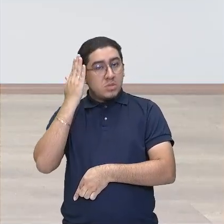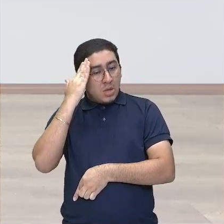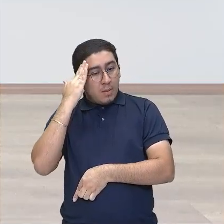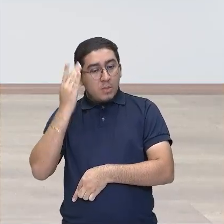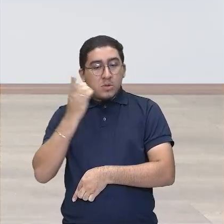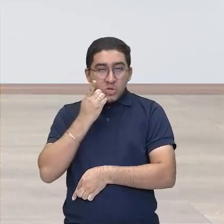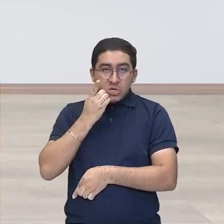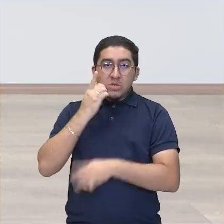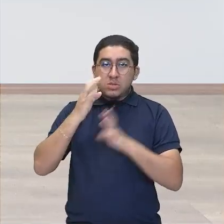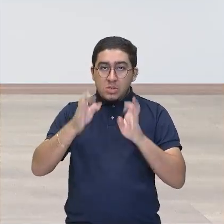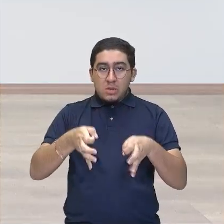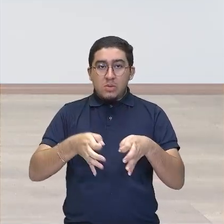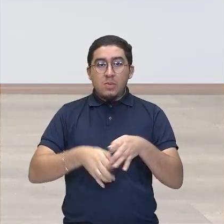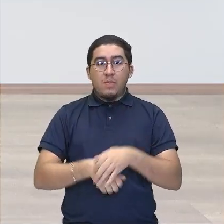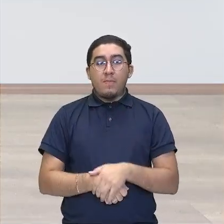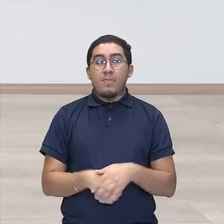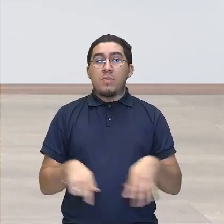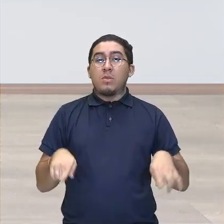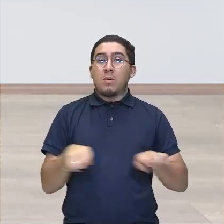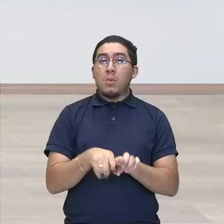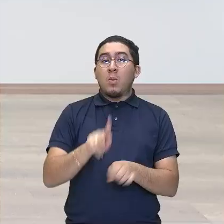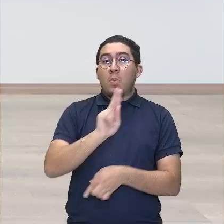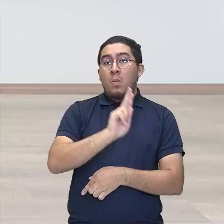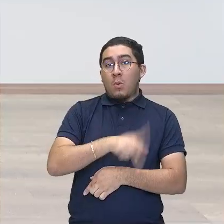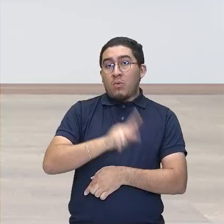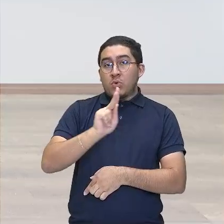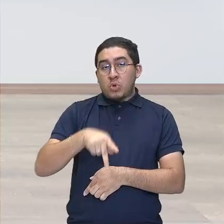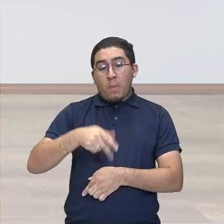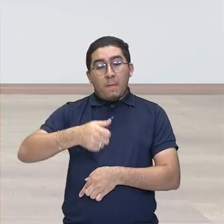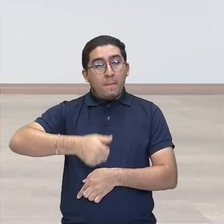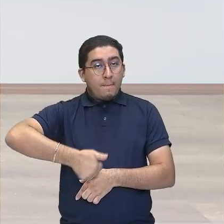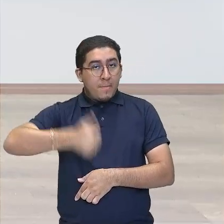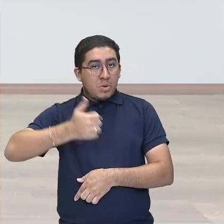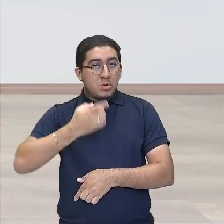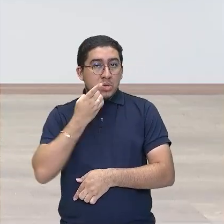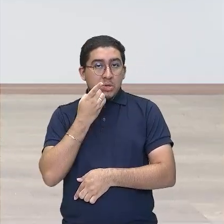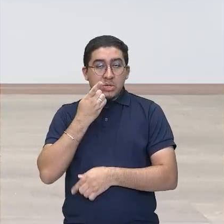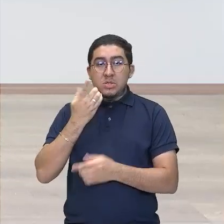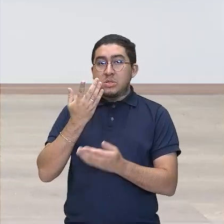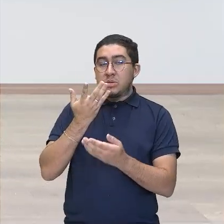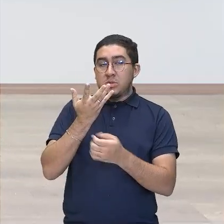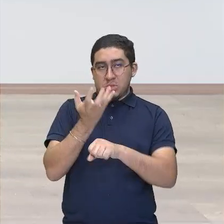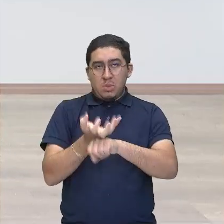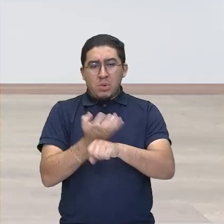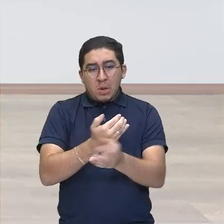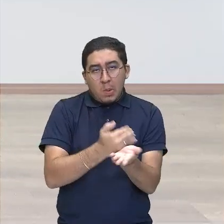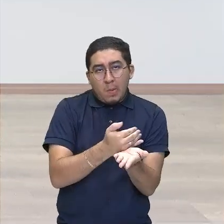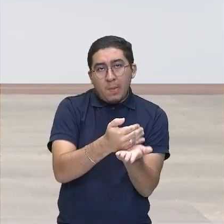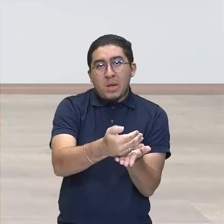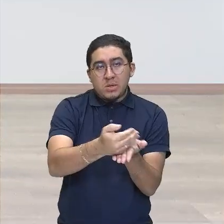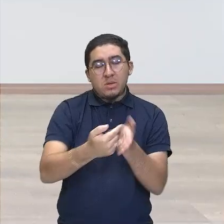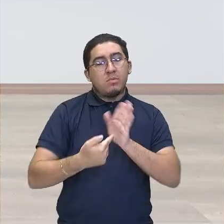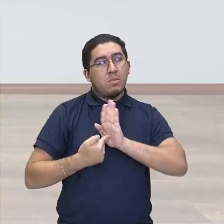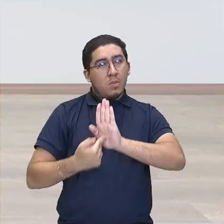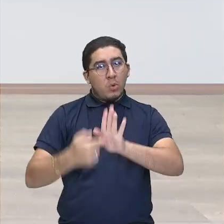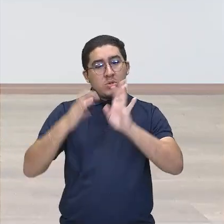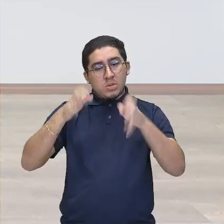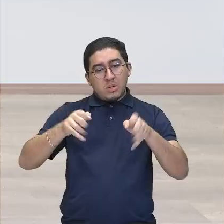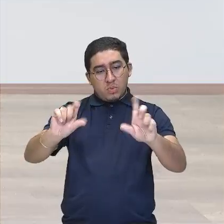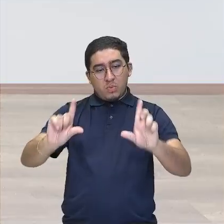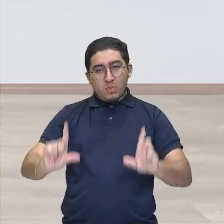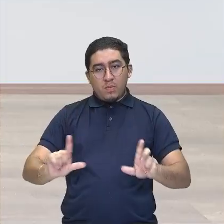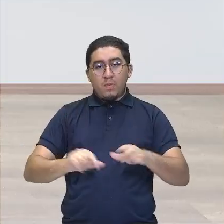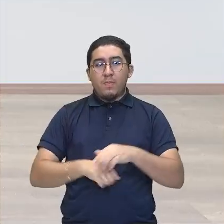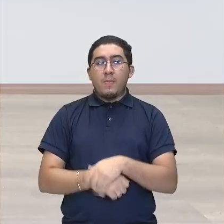professores ministrantes, no primeiro dia, né, Ellen, do componente curricular, eles vão mostrar isso, vão apresentar a vocês. Essa fala, ela